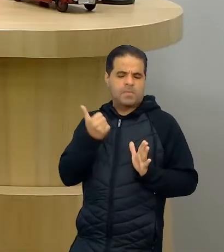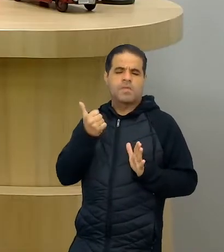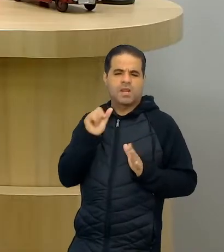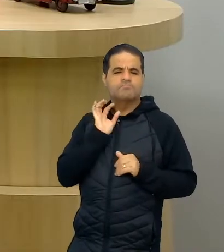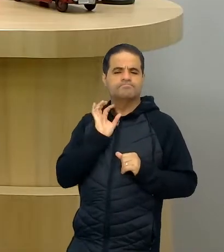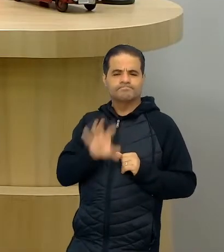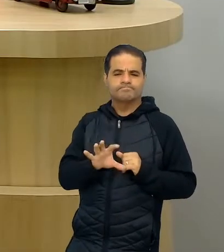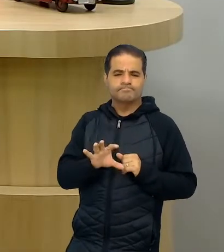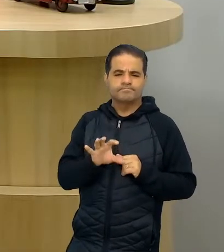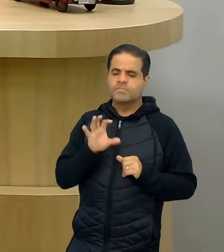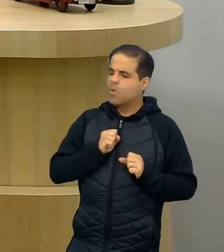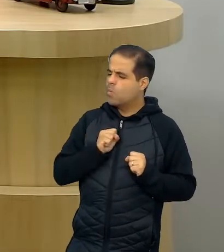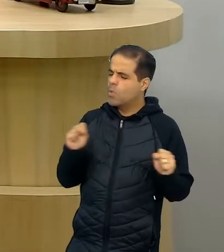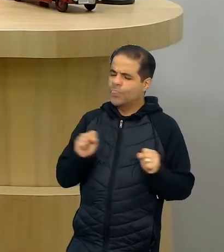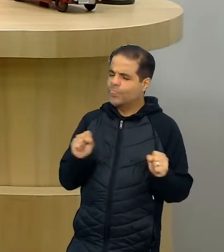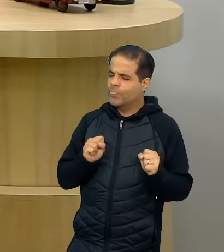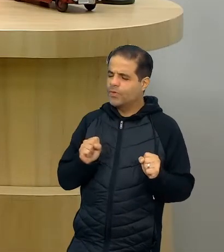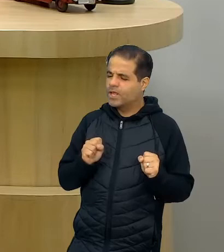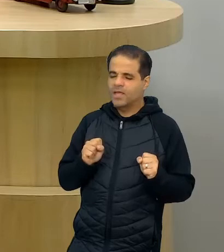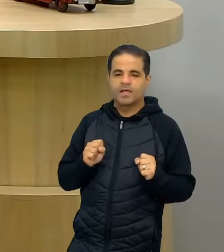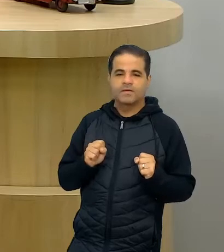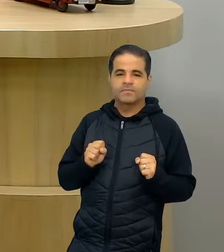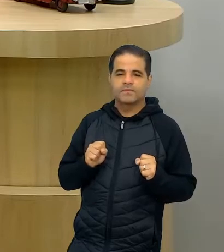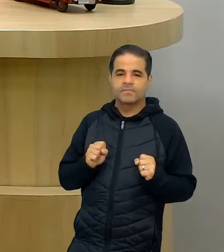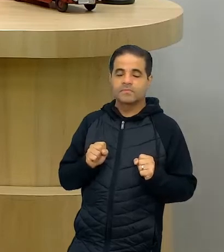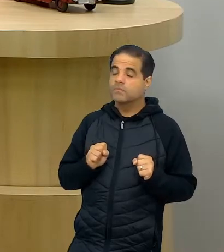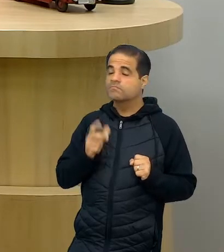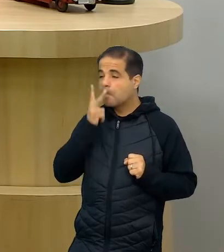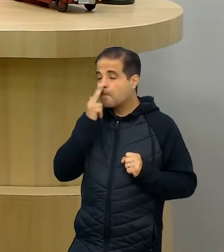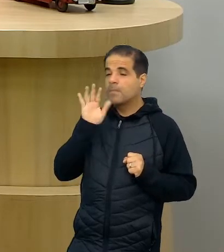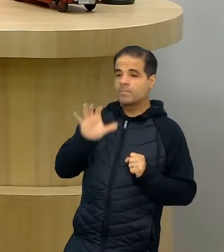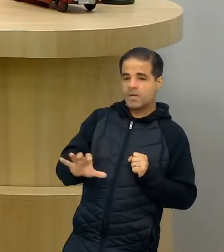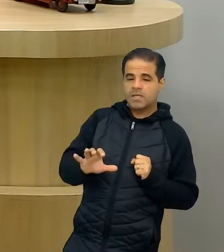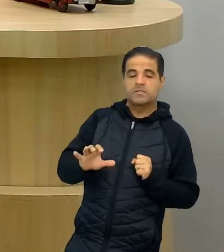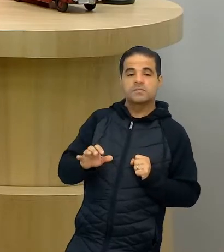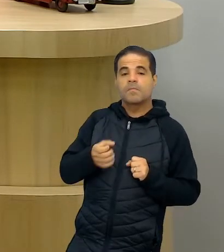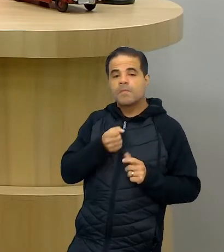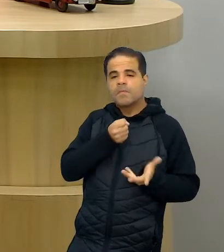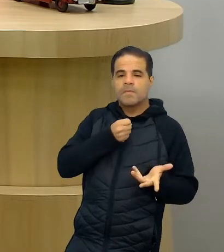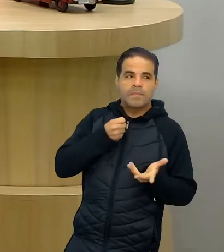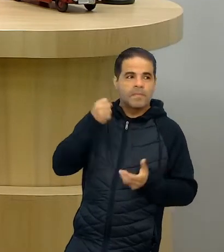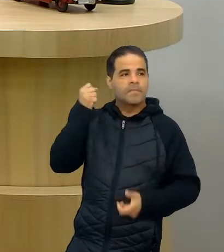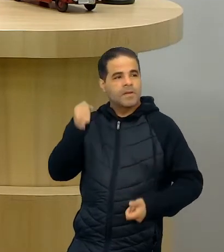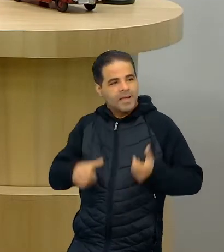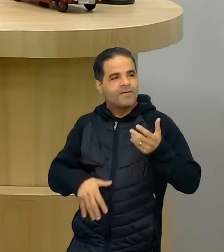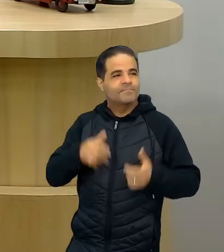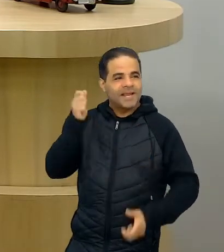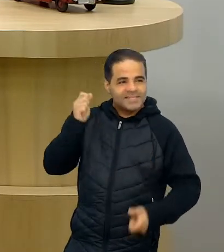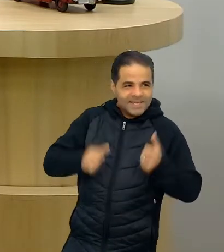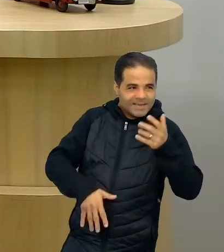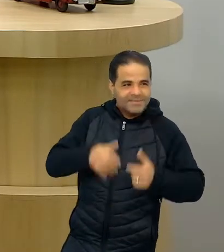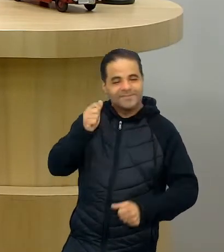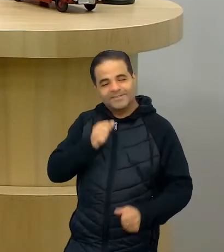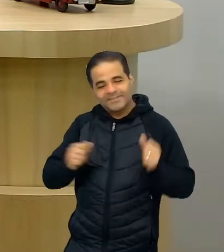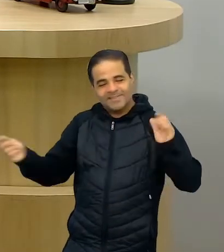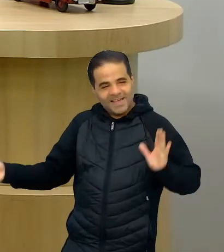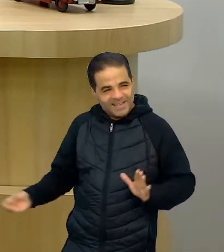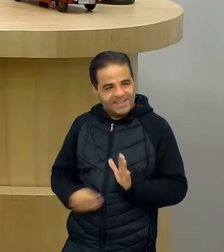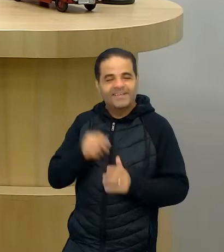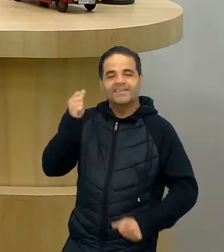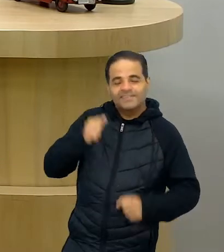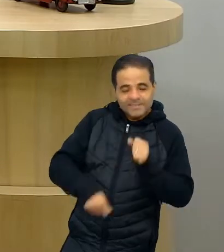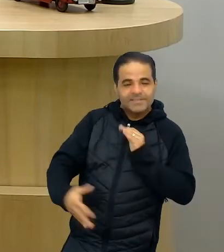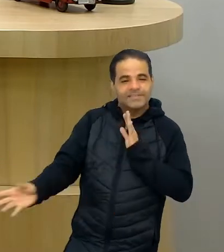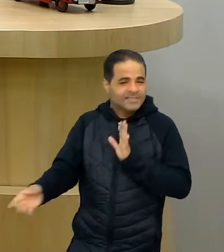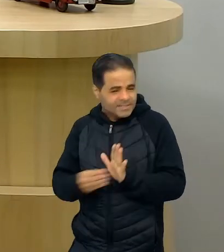que você Eu achou? Adorei fazer Então, de primeira. a gente fez aqui o se você fosse um locutor, né? Difícil. Então agora, olha só, Ilana, pode deixar Tô aqui. achando